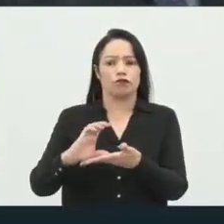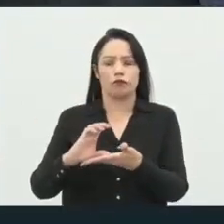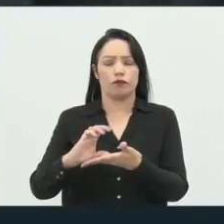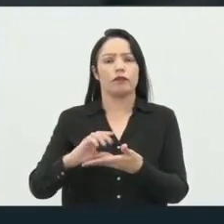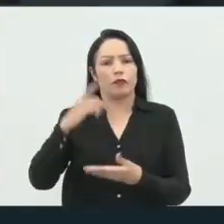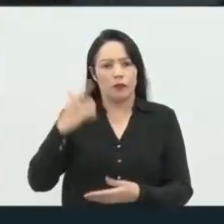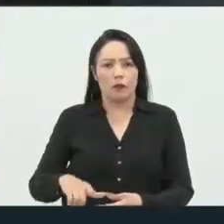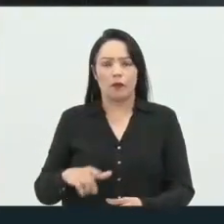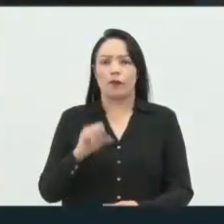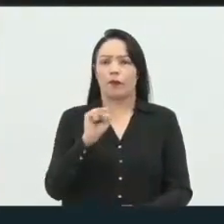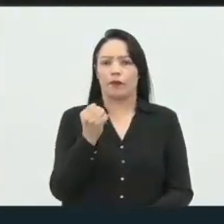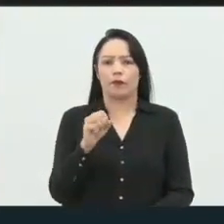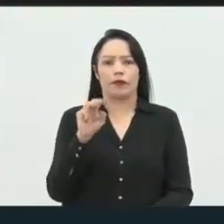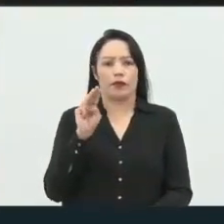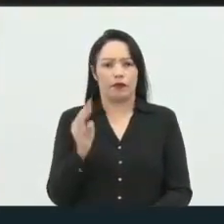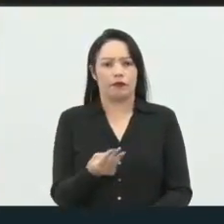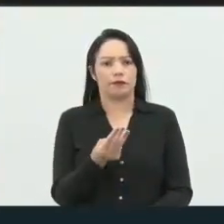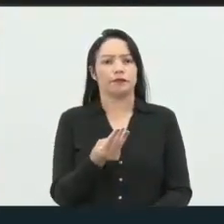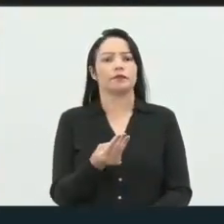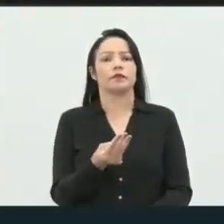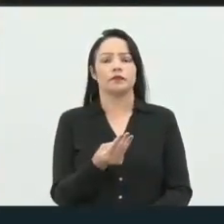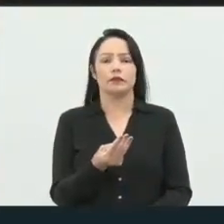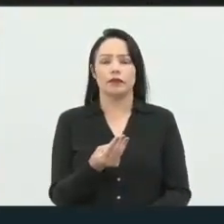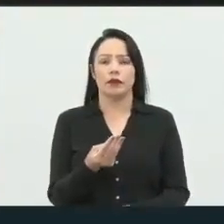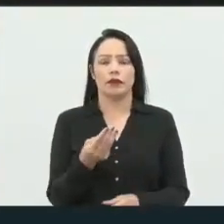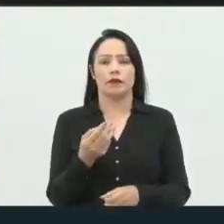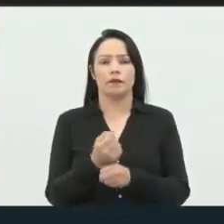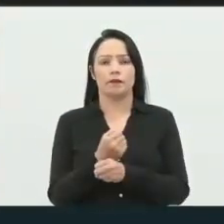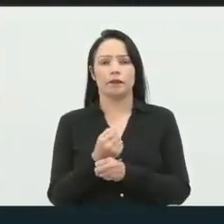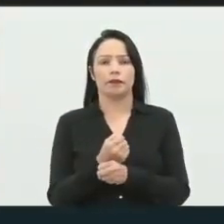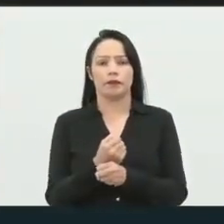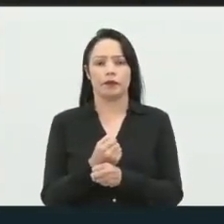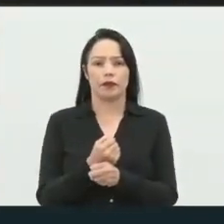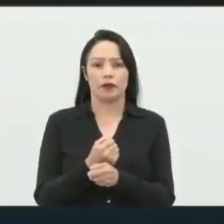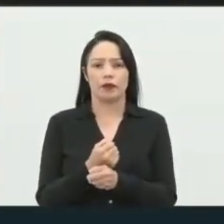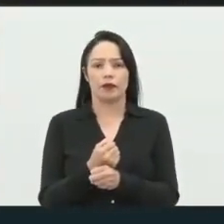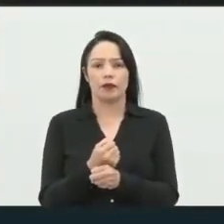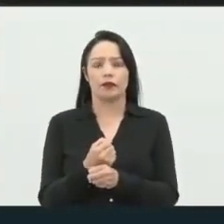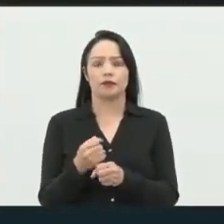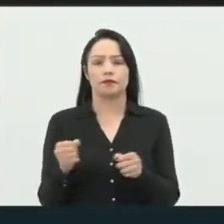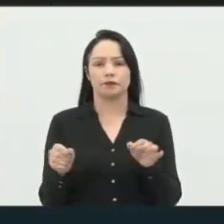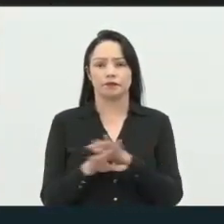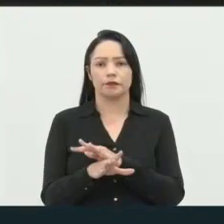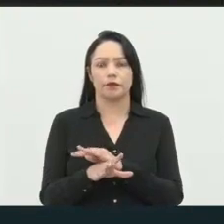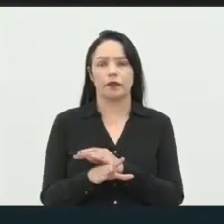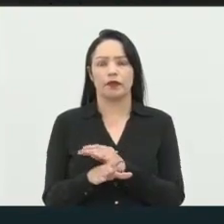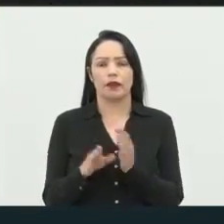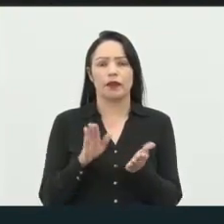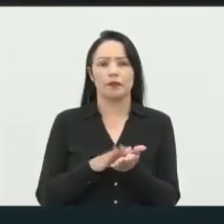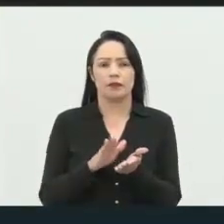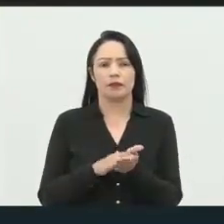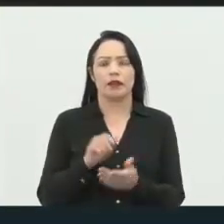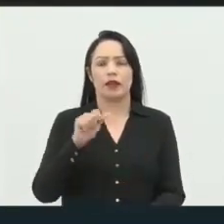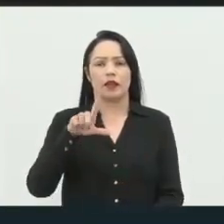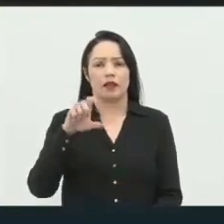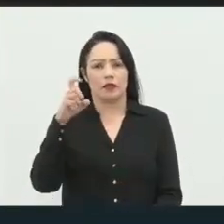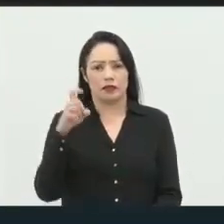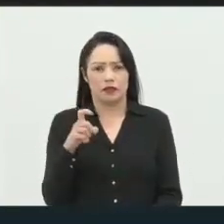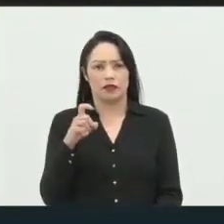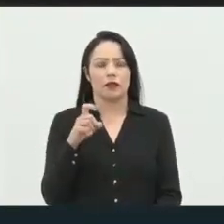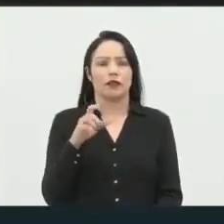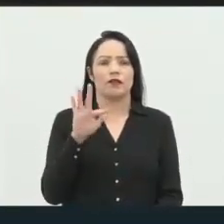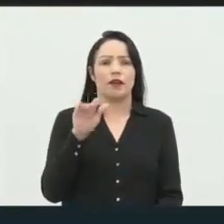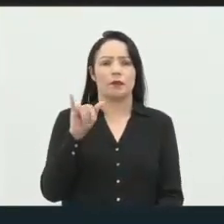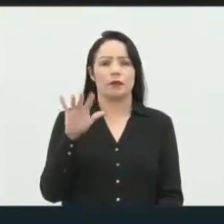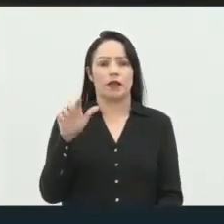ao secretário Alex viterale a Fábia a toda a gestão amada também Mara